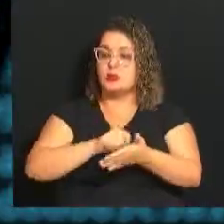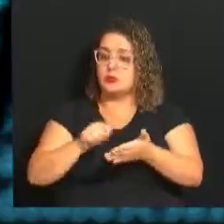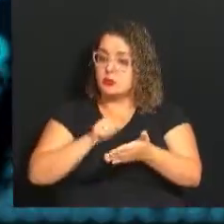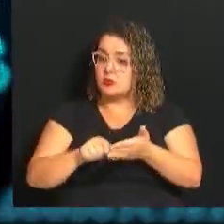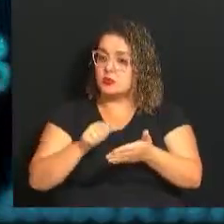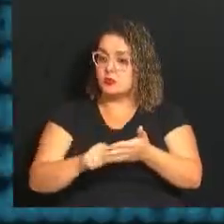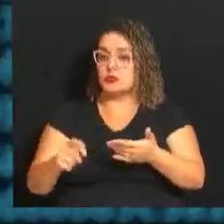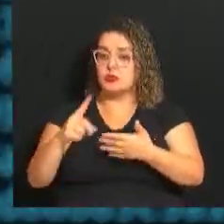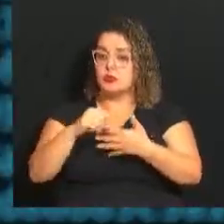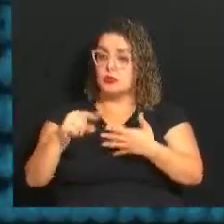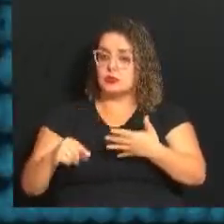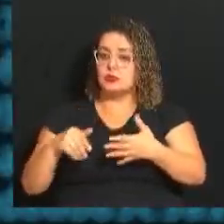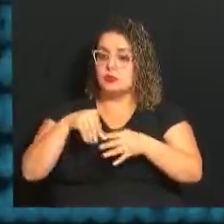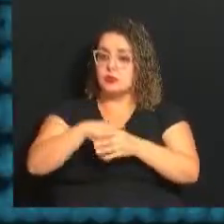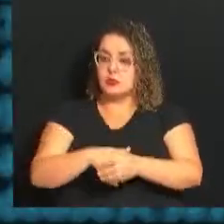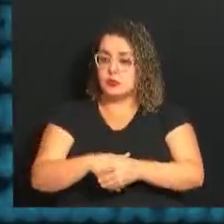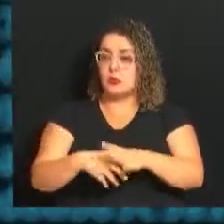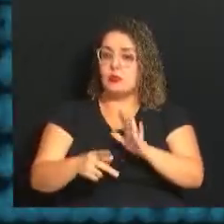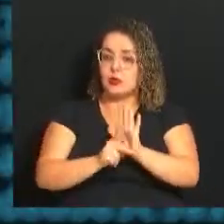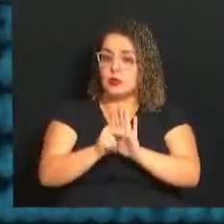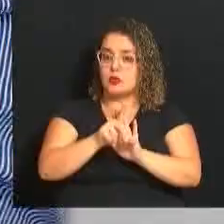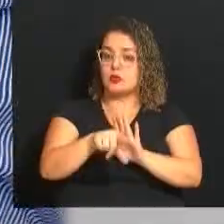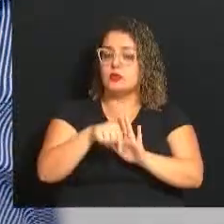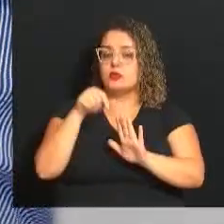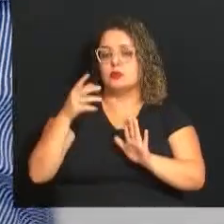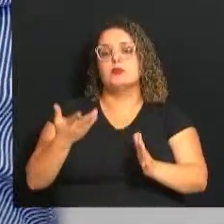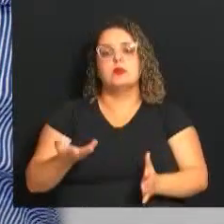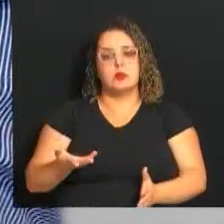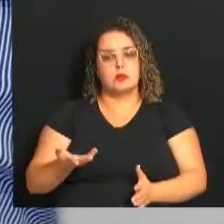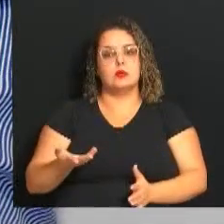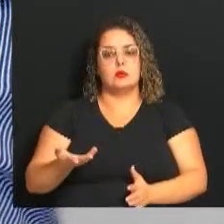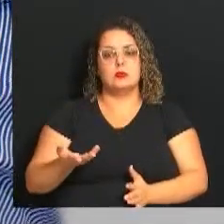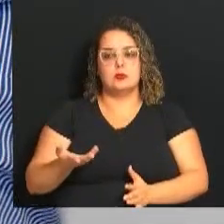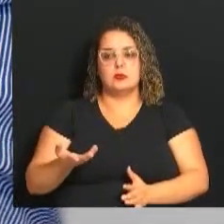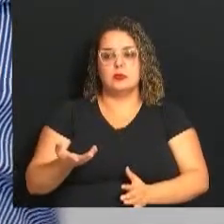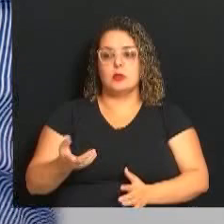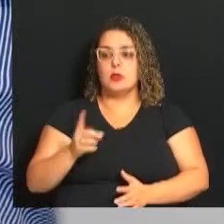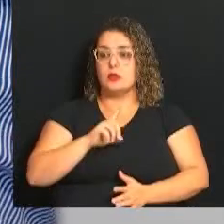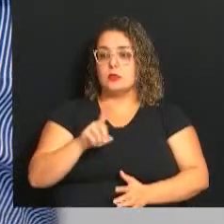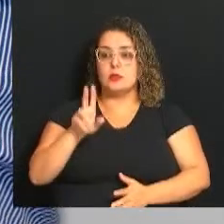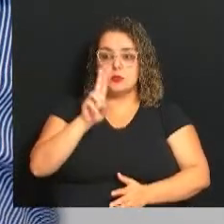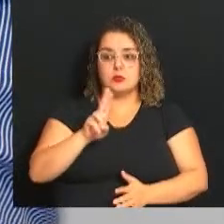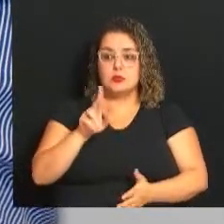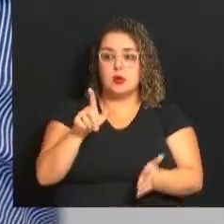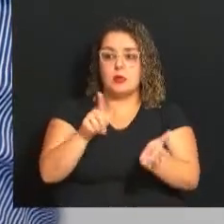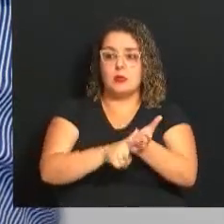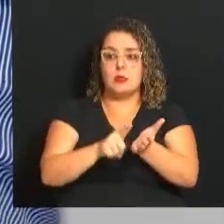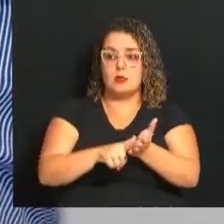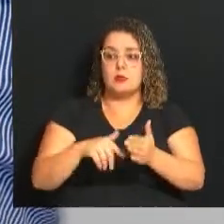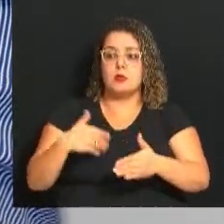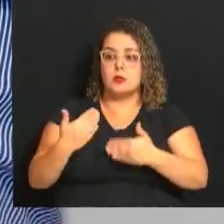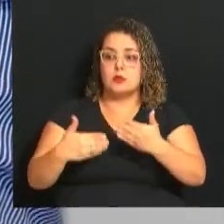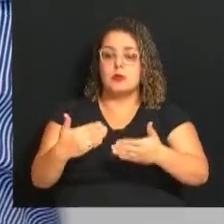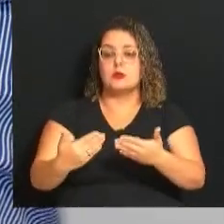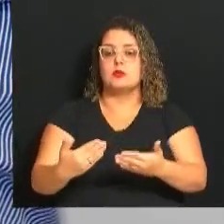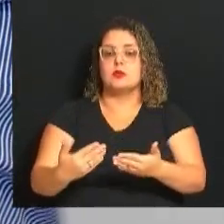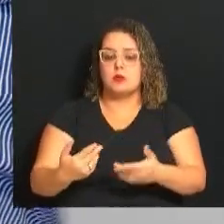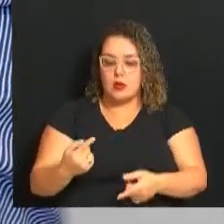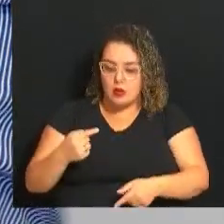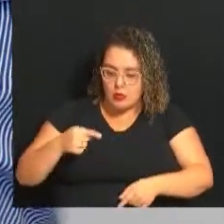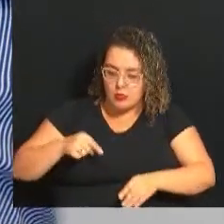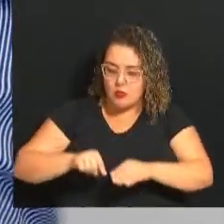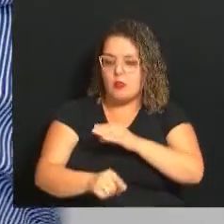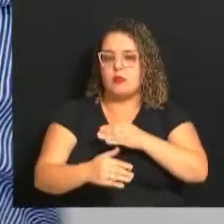subscrição do eleitor no projeto de lei escolhido para Paulo Gaspar não usar o papel para todo esse trâmite